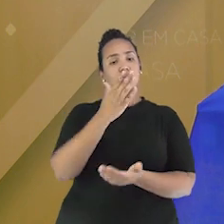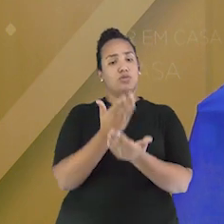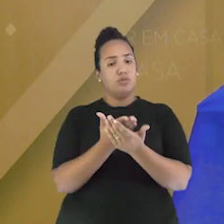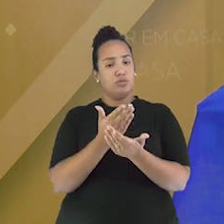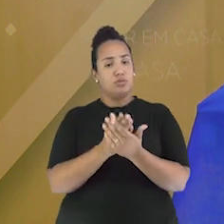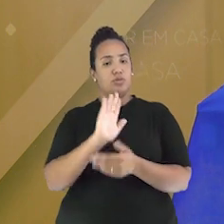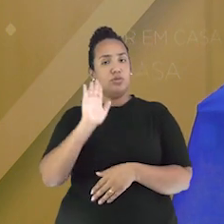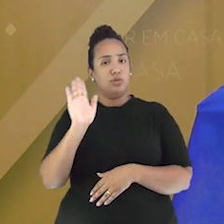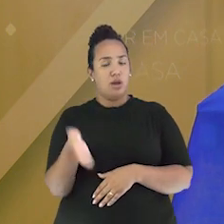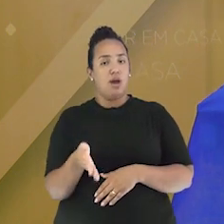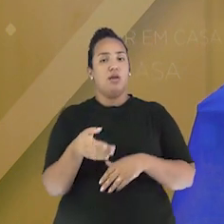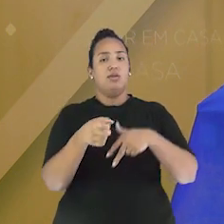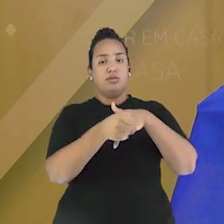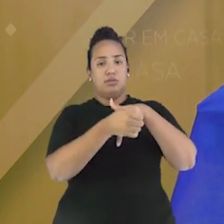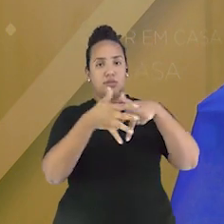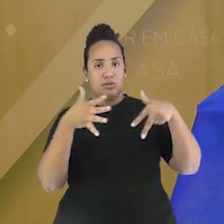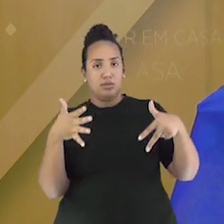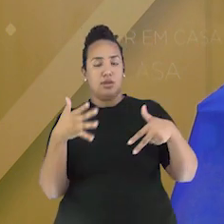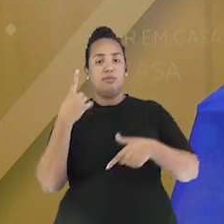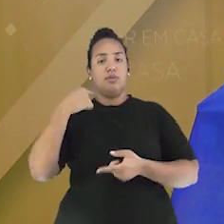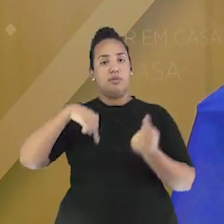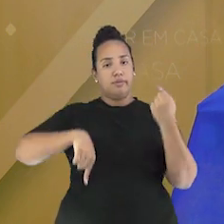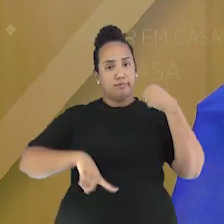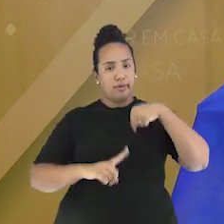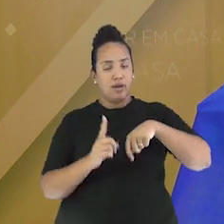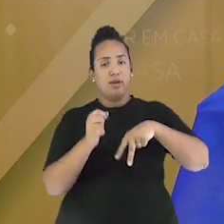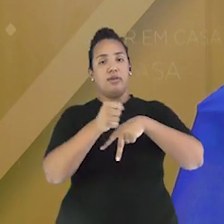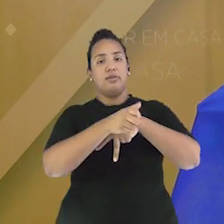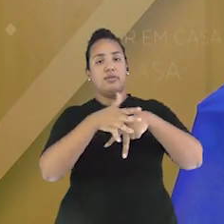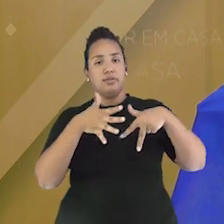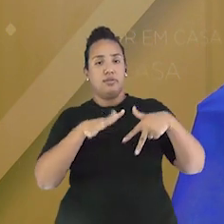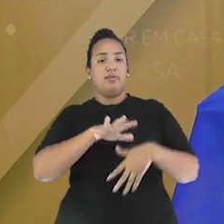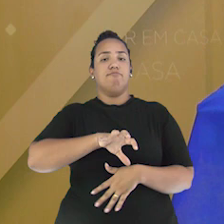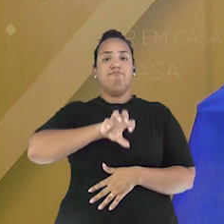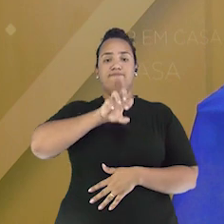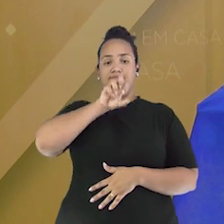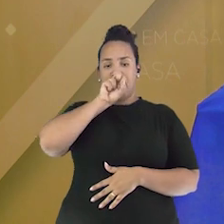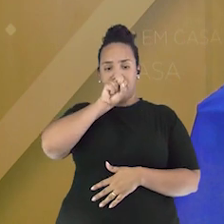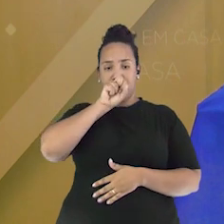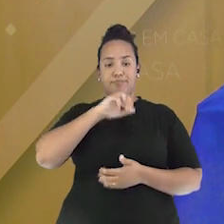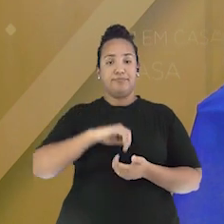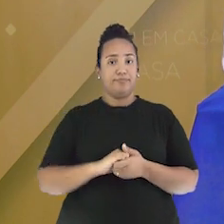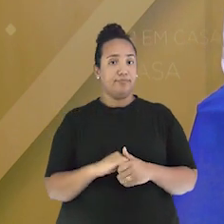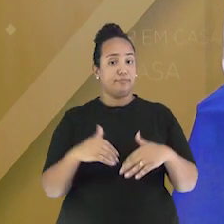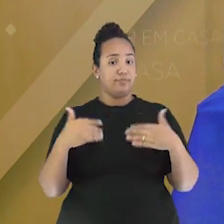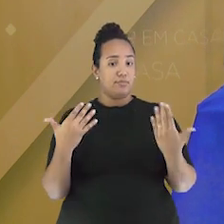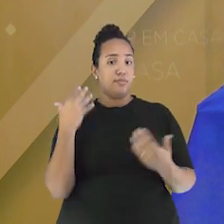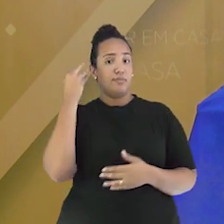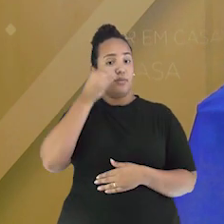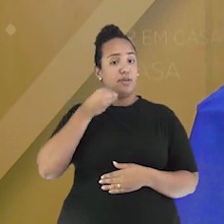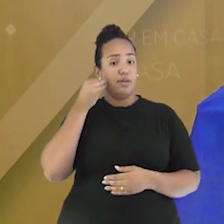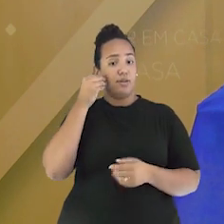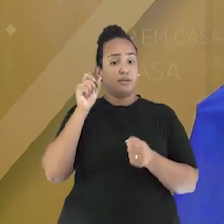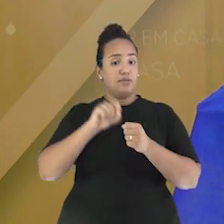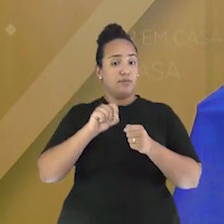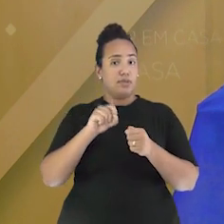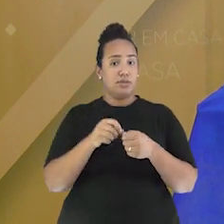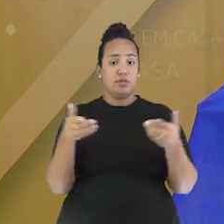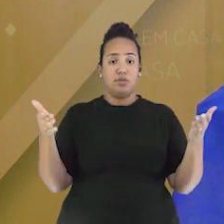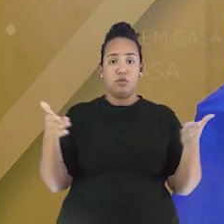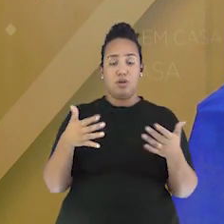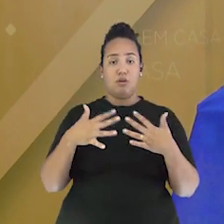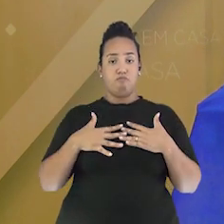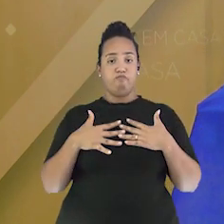estudou sobre sistema cardiovascular, sistema respiratório, certo? Então, a simulação que nós vamos fazer aqui é de um